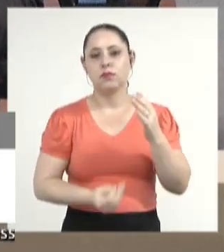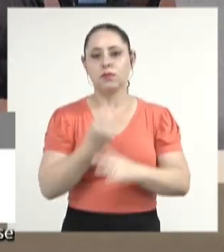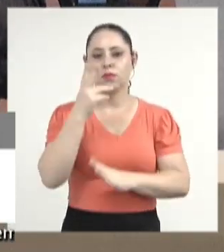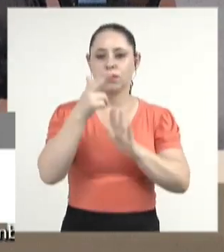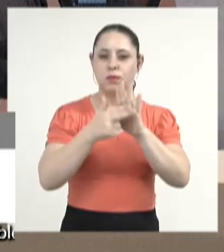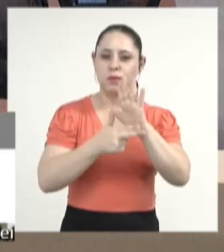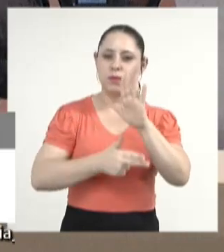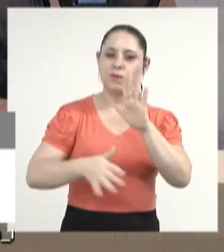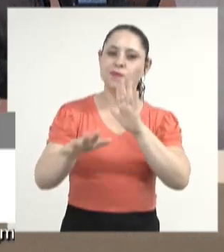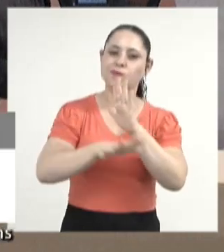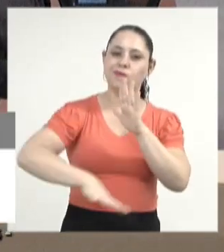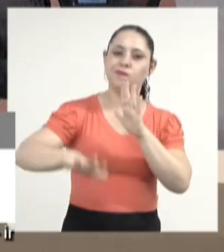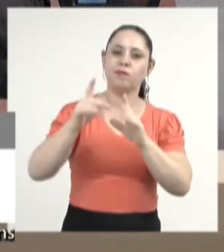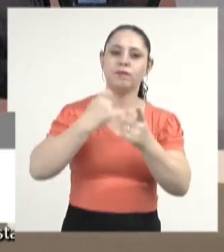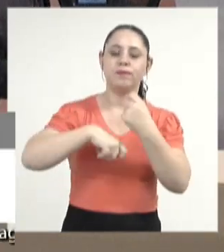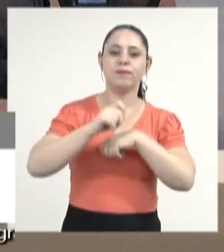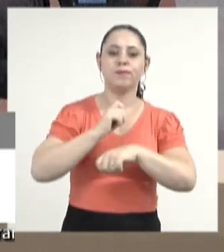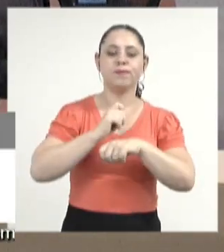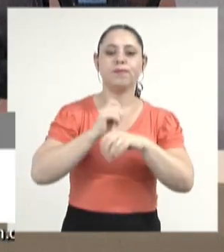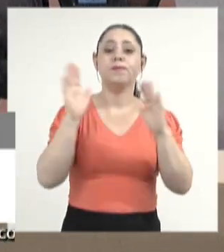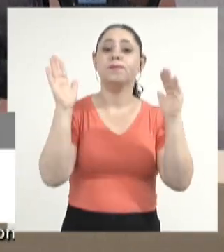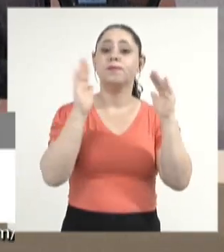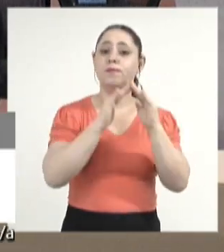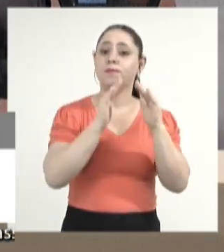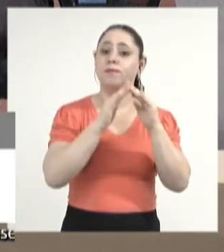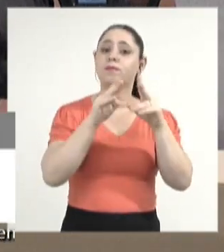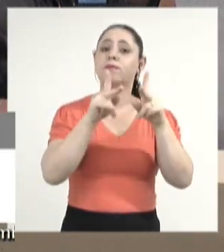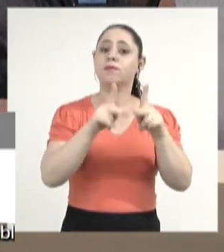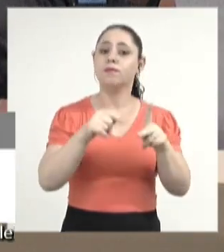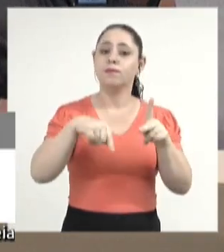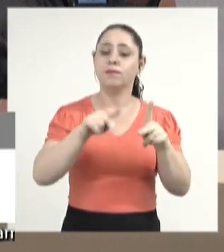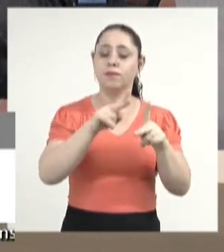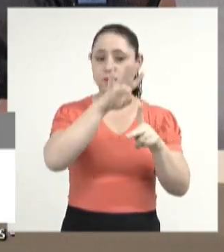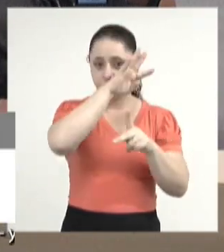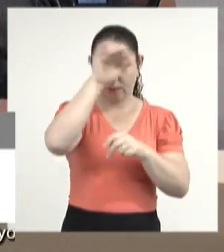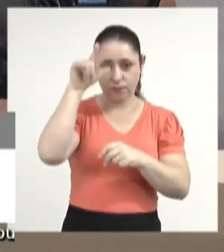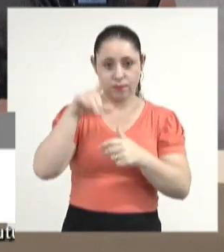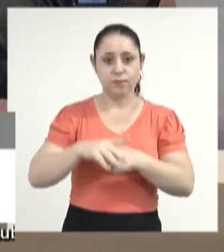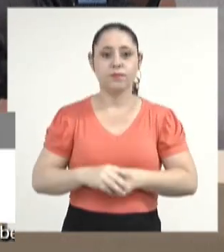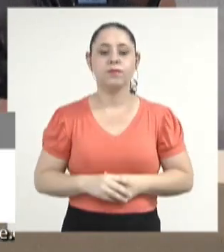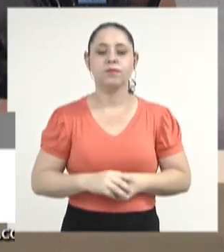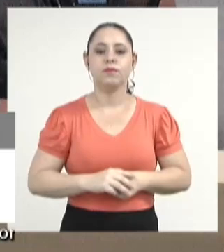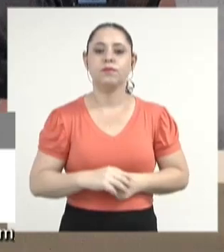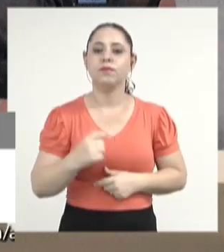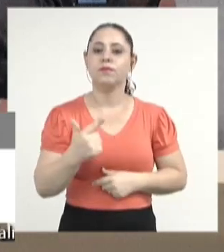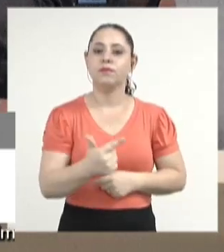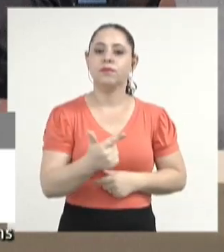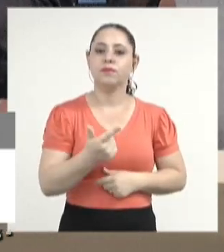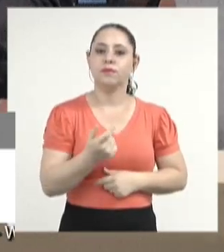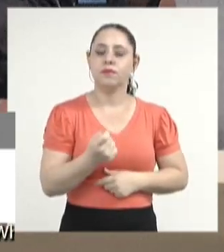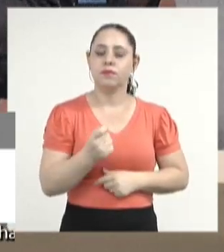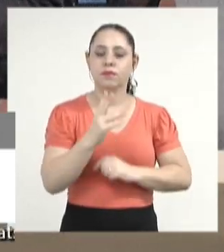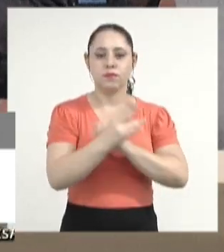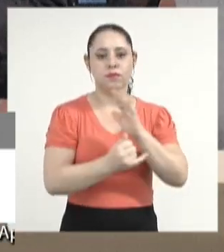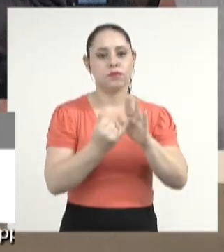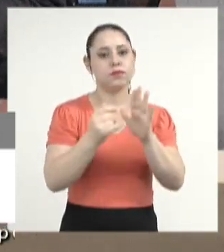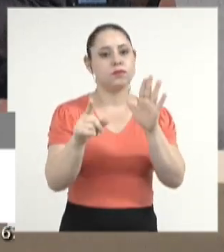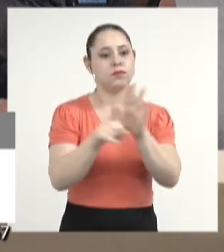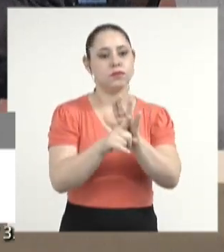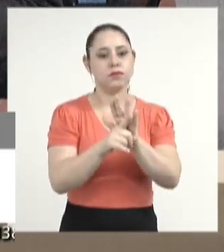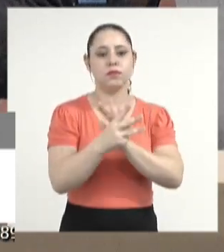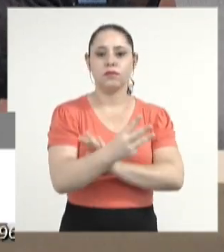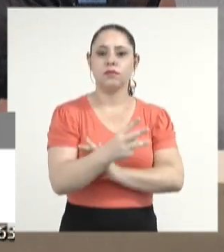normas gerais à gestão de bens imóveis públicos aqui de Mato Grosso do Sul. O 20º item foi o projeto de lei de